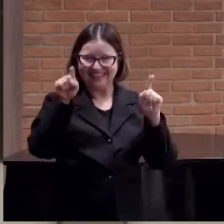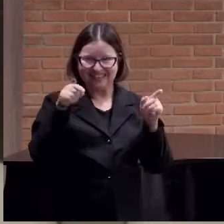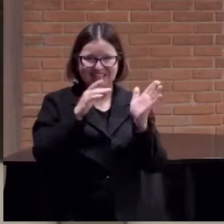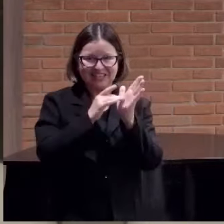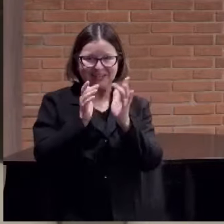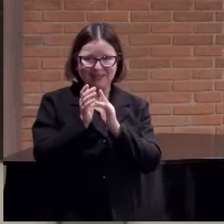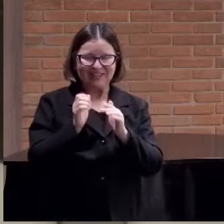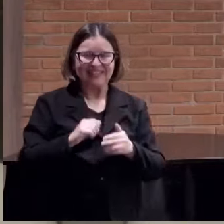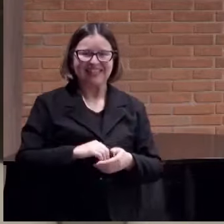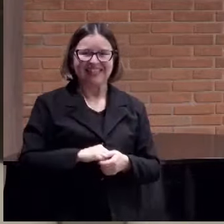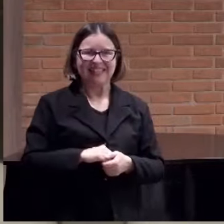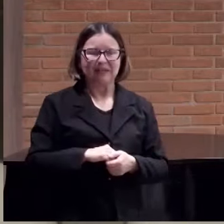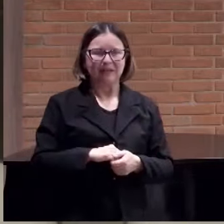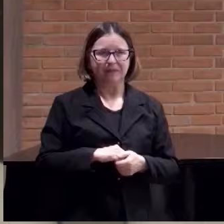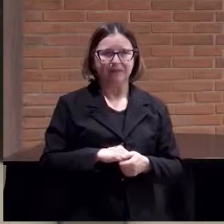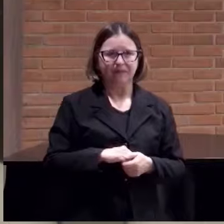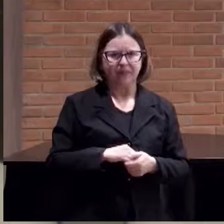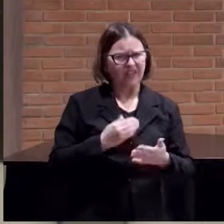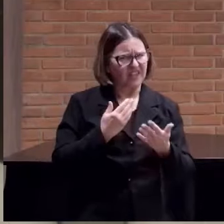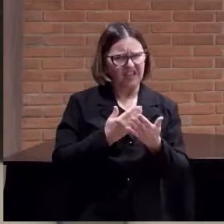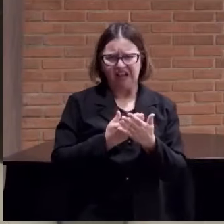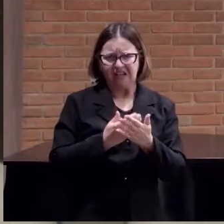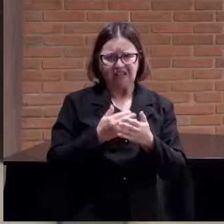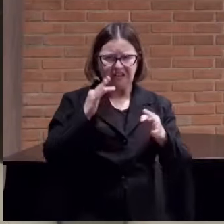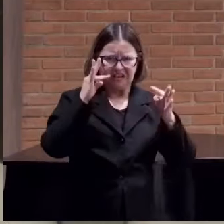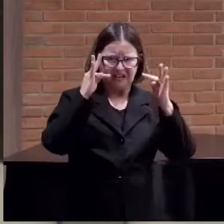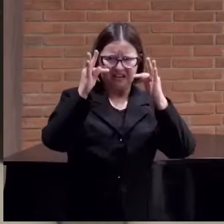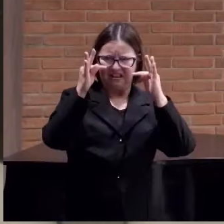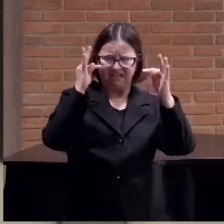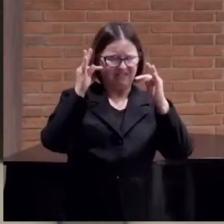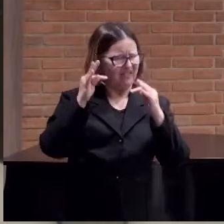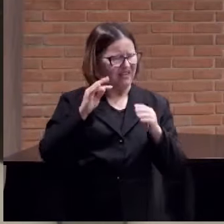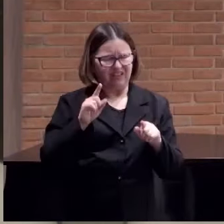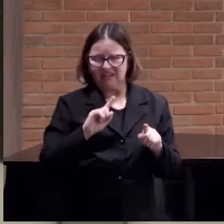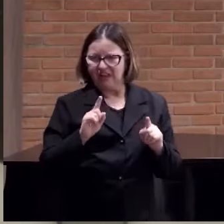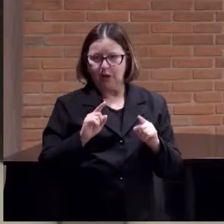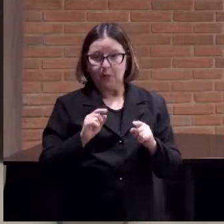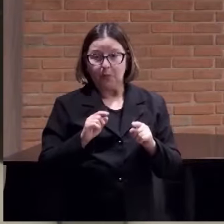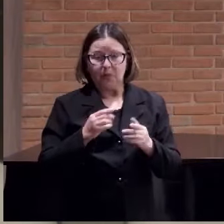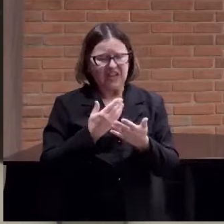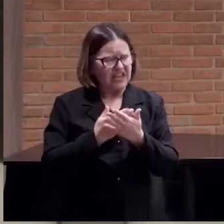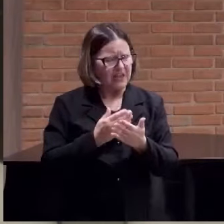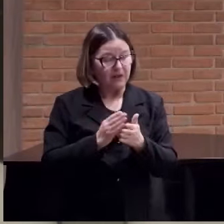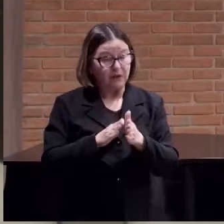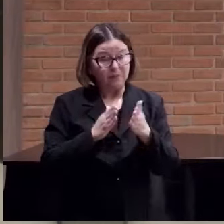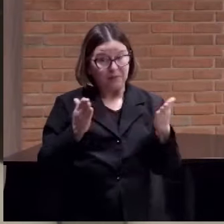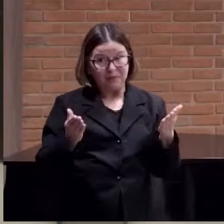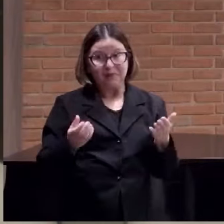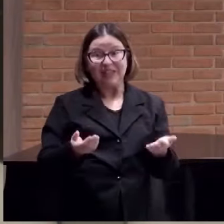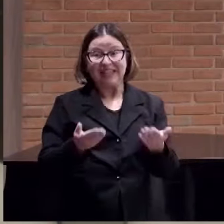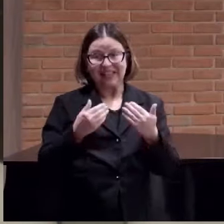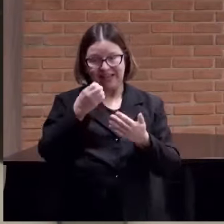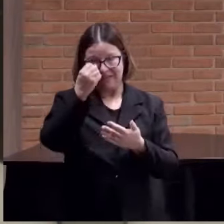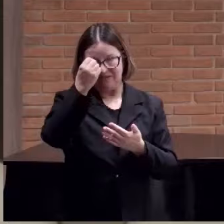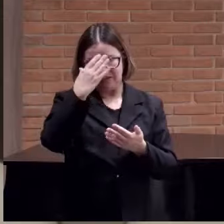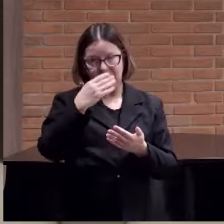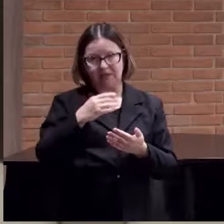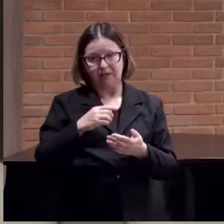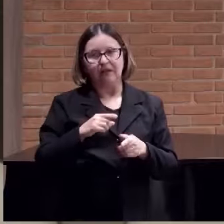Não é estudo de teologia, nem estudo bíblico que vai lhe dar essa revelação. Ainda que seja